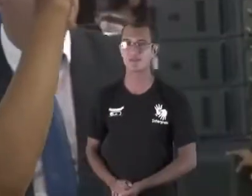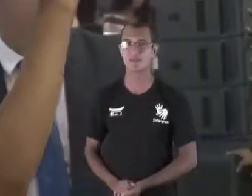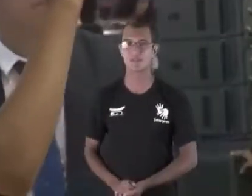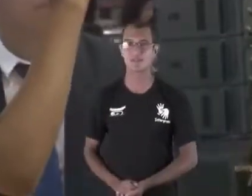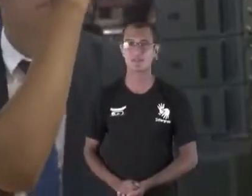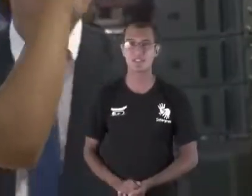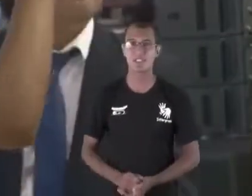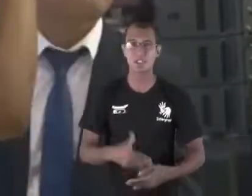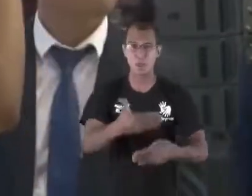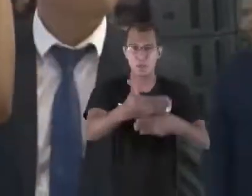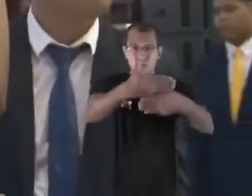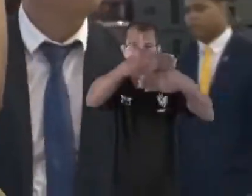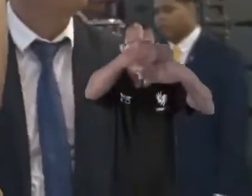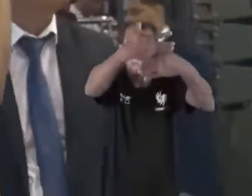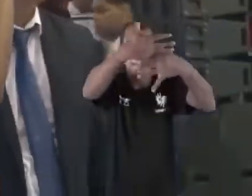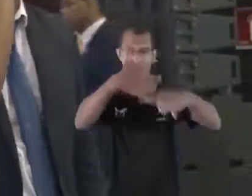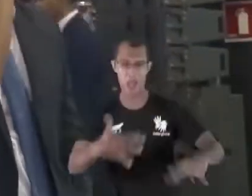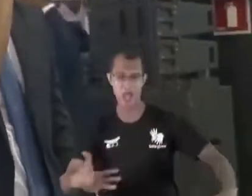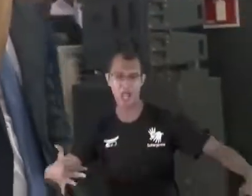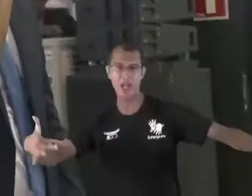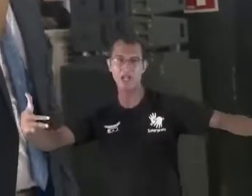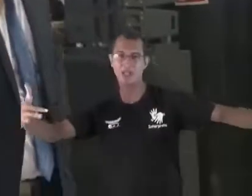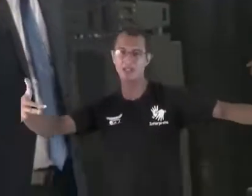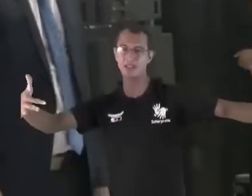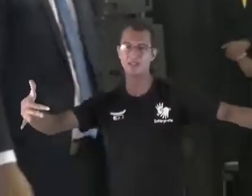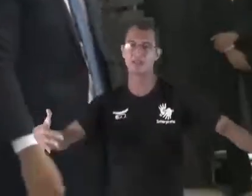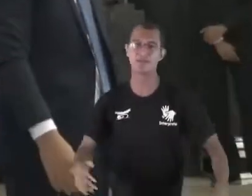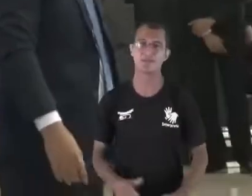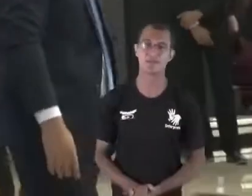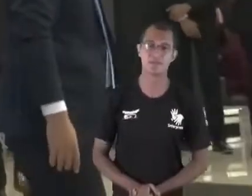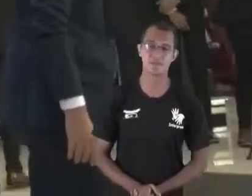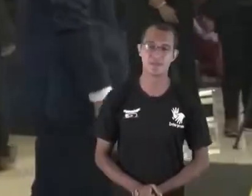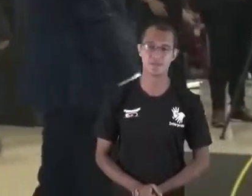Quebrando muralhas, derrubando